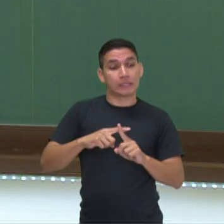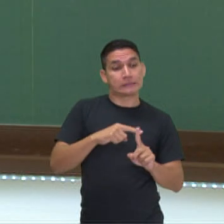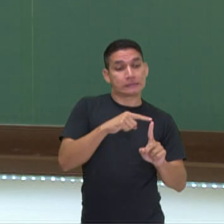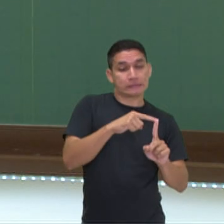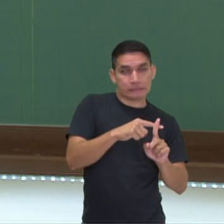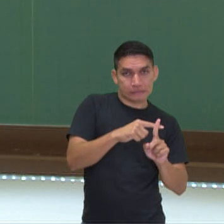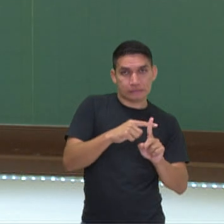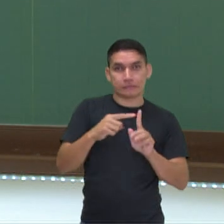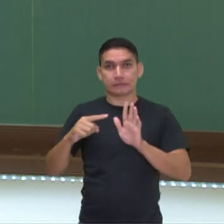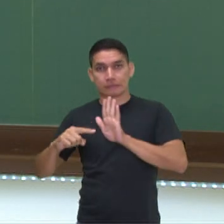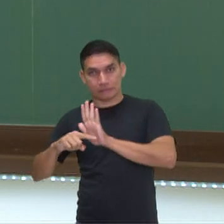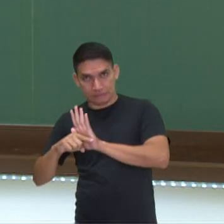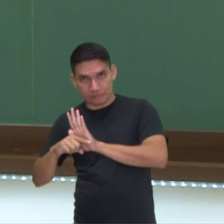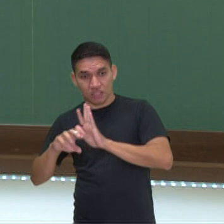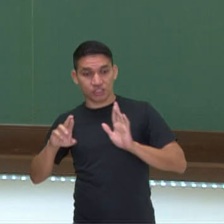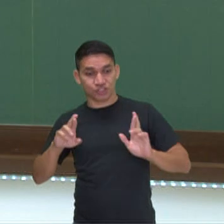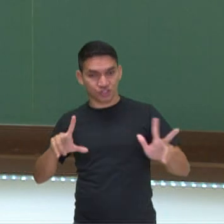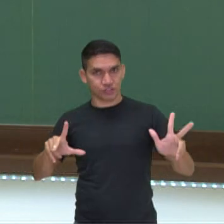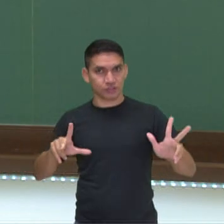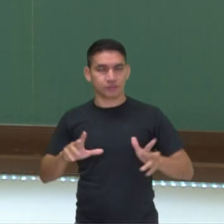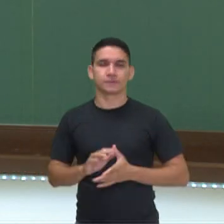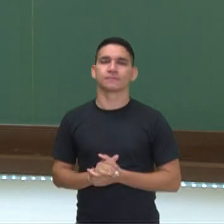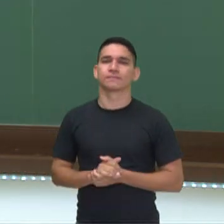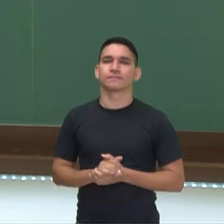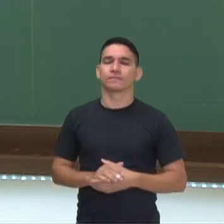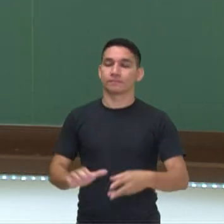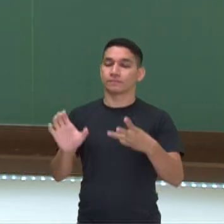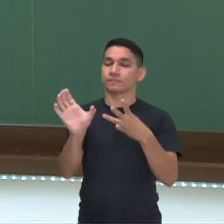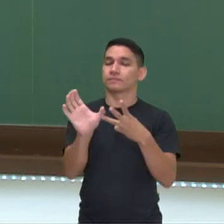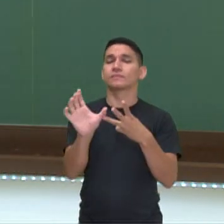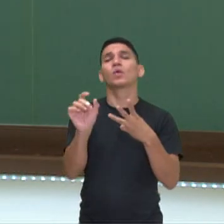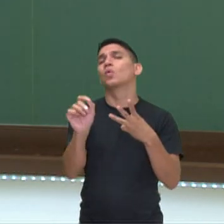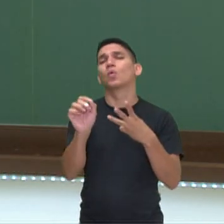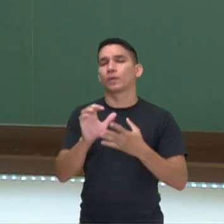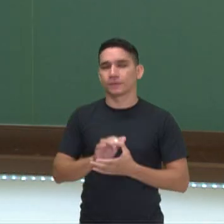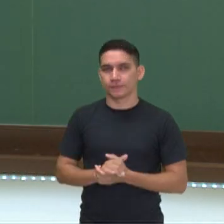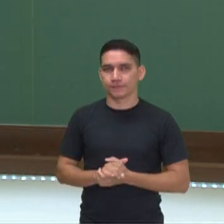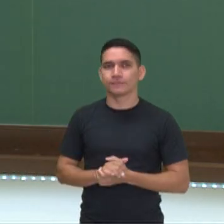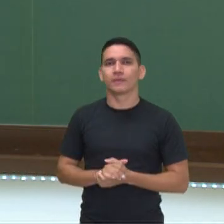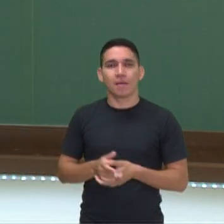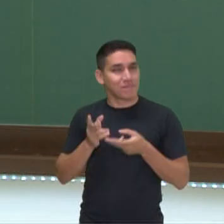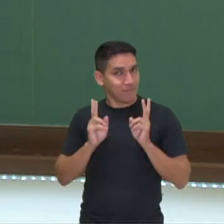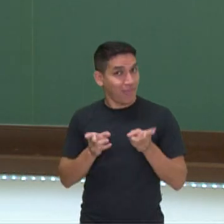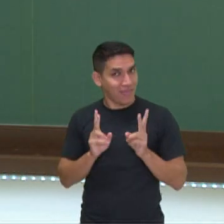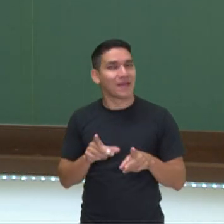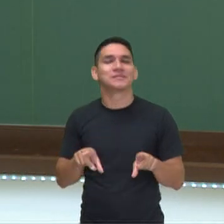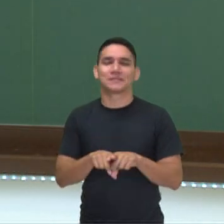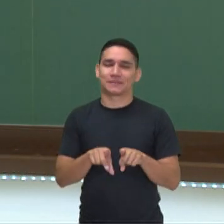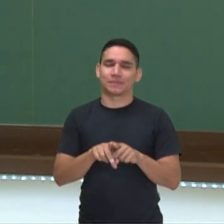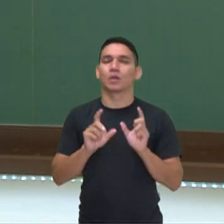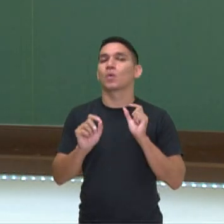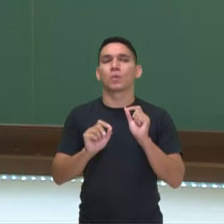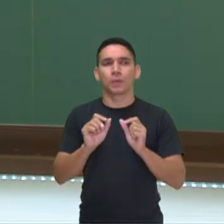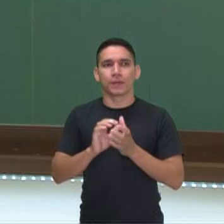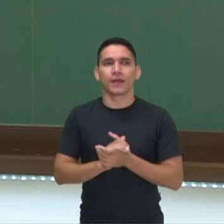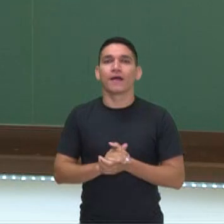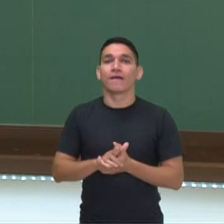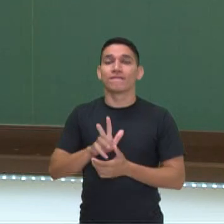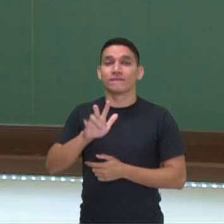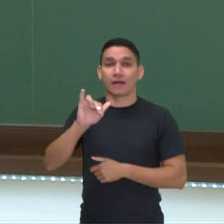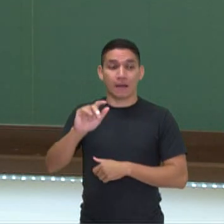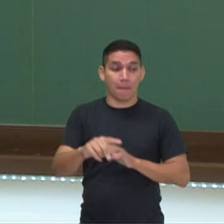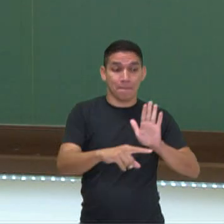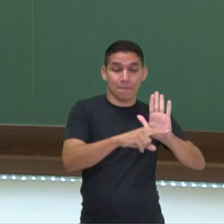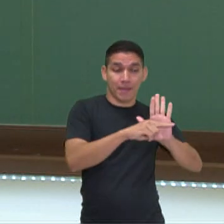diferentes Ah e não letras e na letra c é a mesma coisa né eu tenho